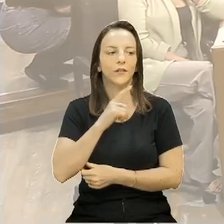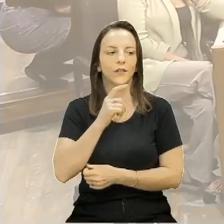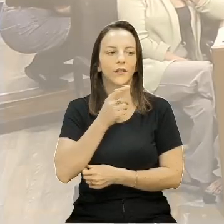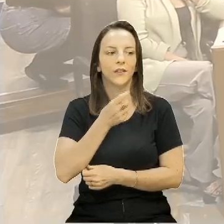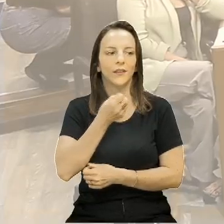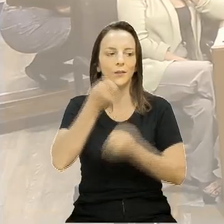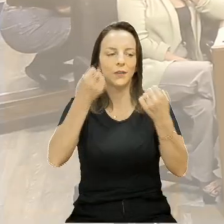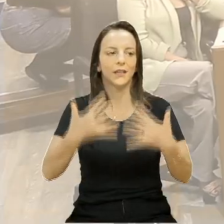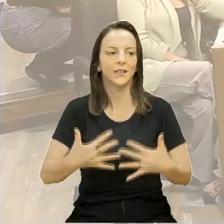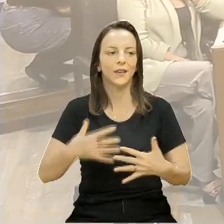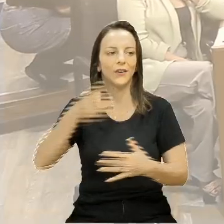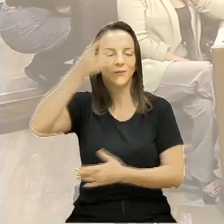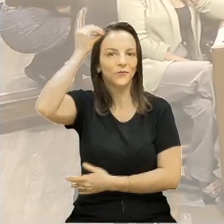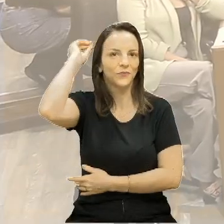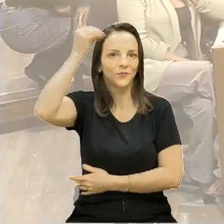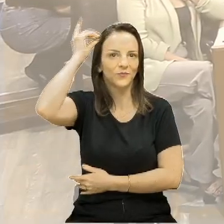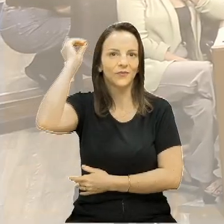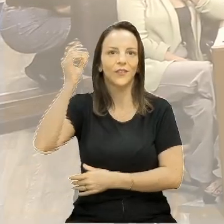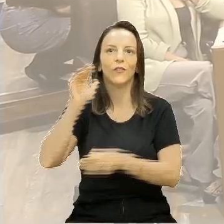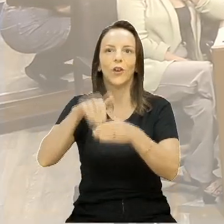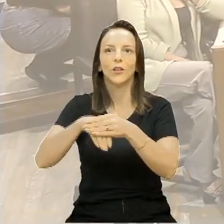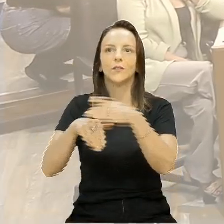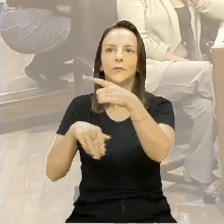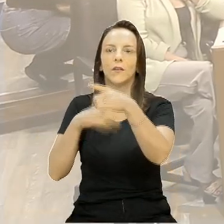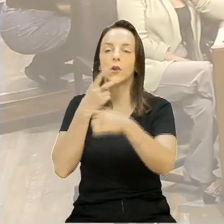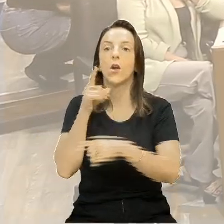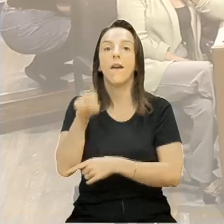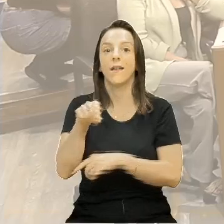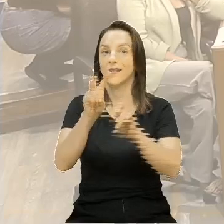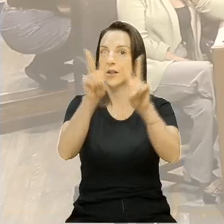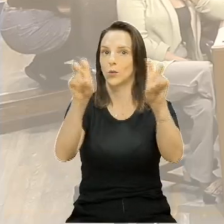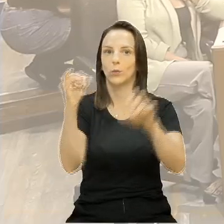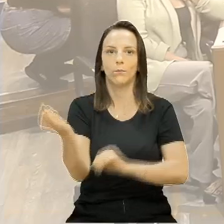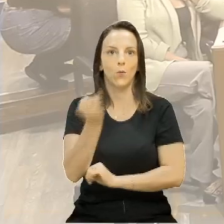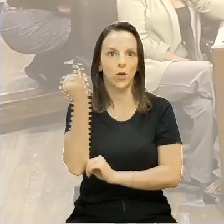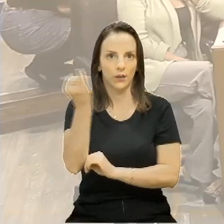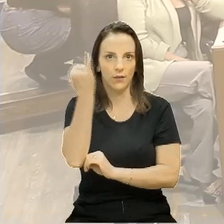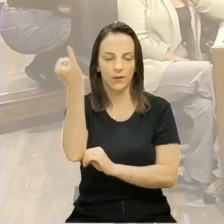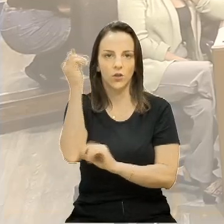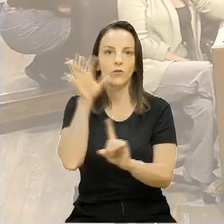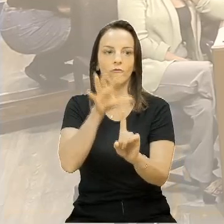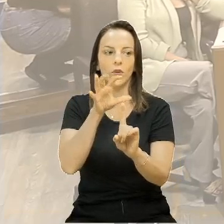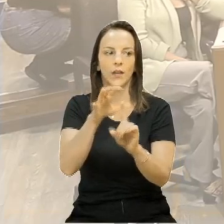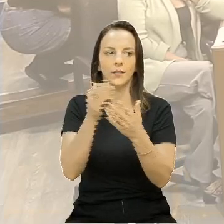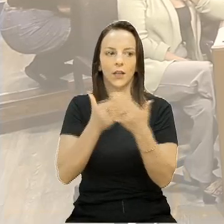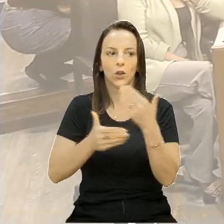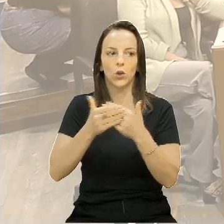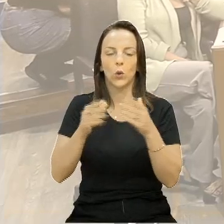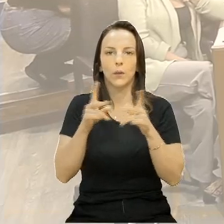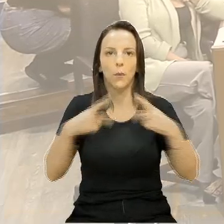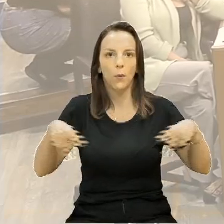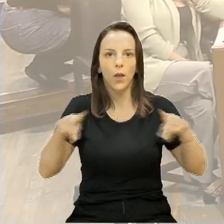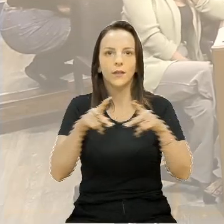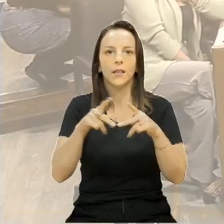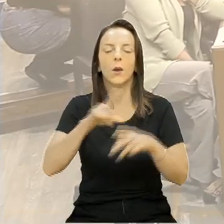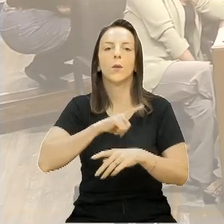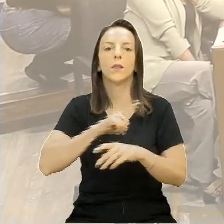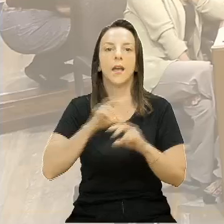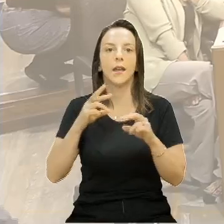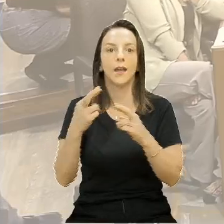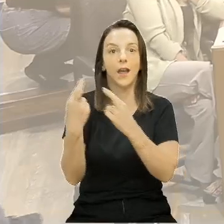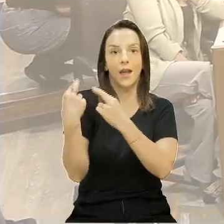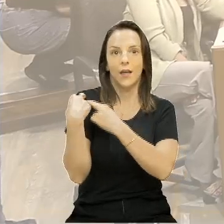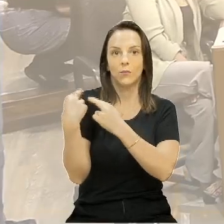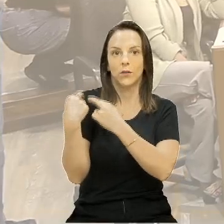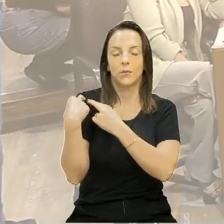Obrigado, presidente. Esta é uma matéria muito importante, que afeta a toda a nossa população, e a gente tem que ter uma responsabilidade aqui na